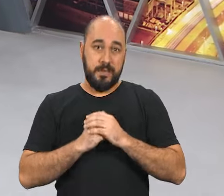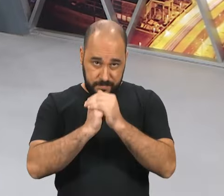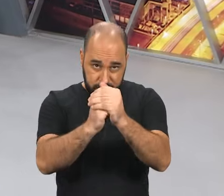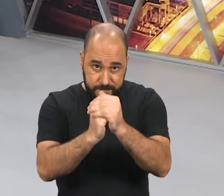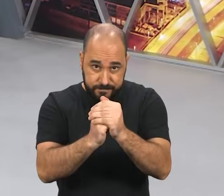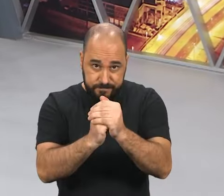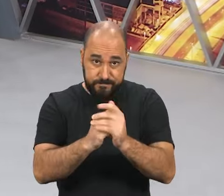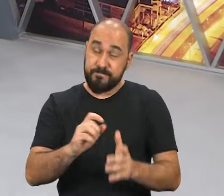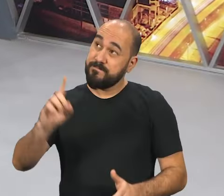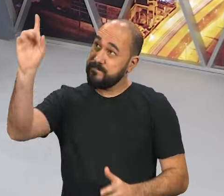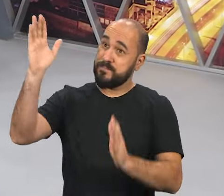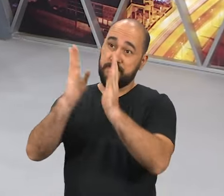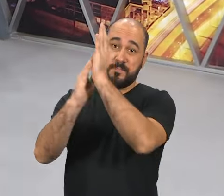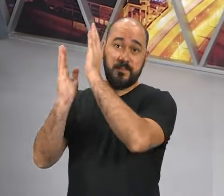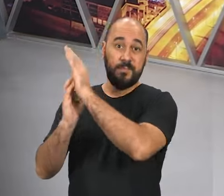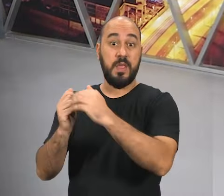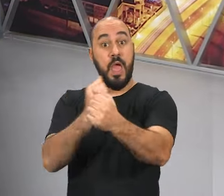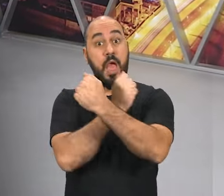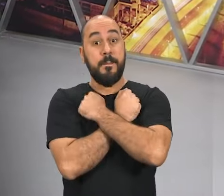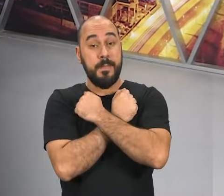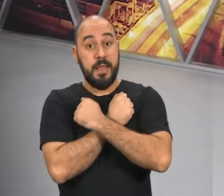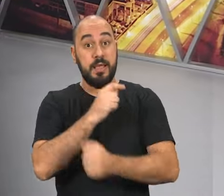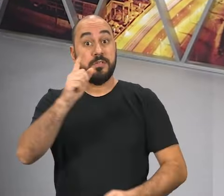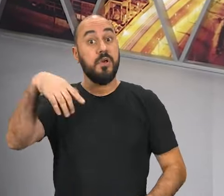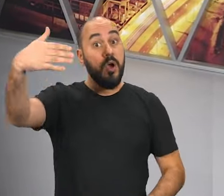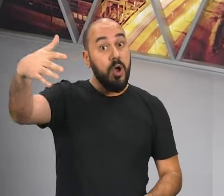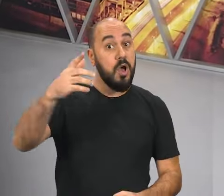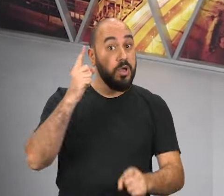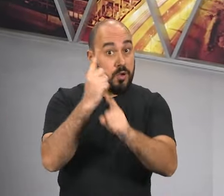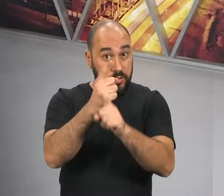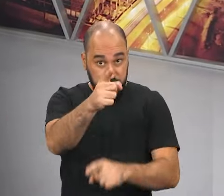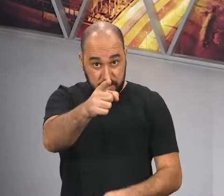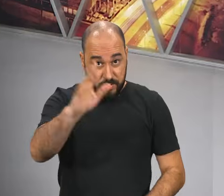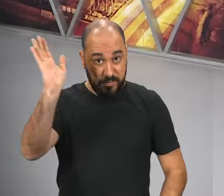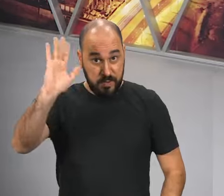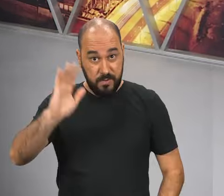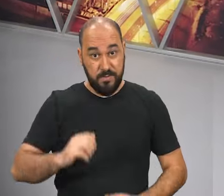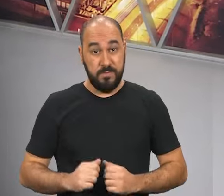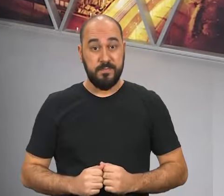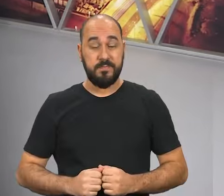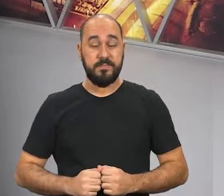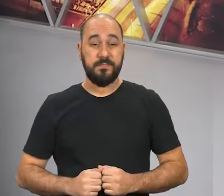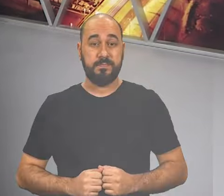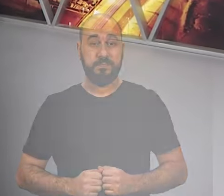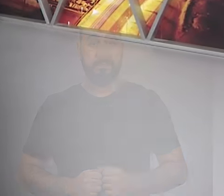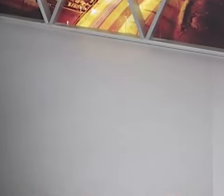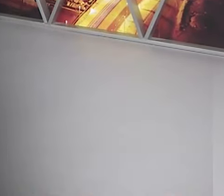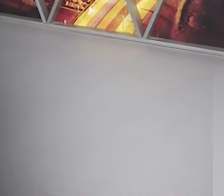Amém. Deus seja louvado. Grande abraço para você. Nos vemos no próximo programa. Tchau, tchau.